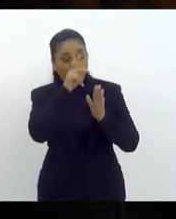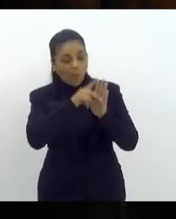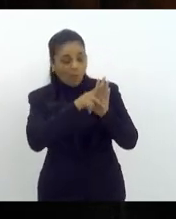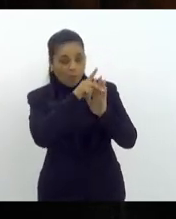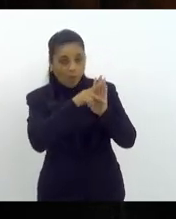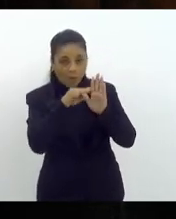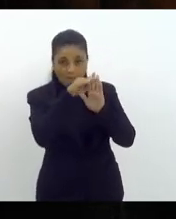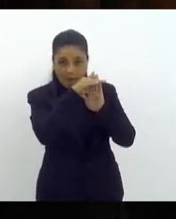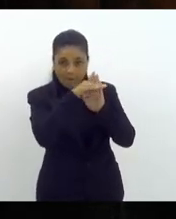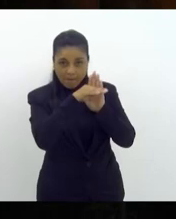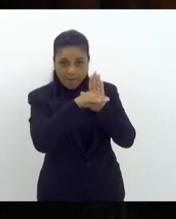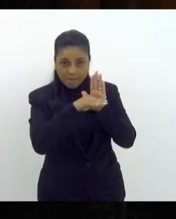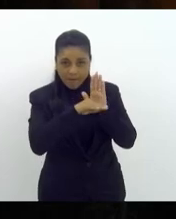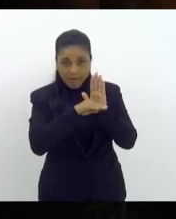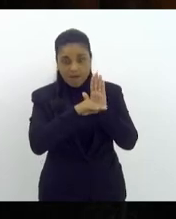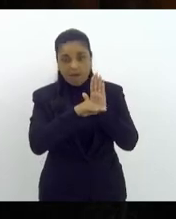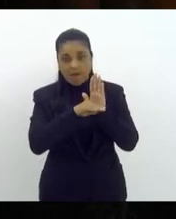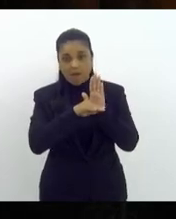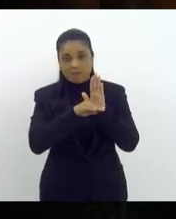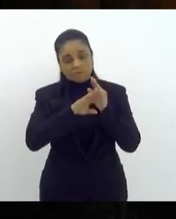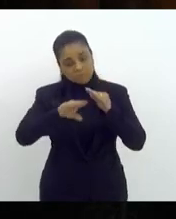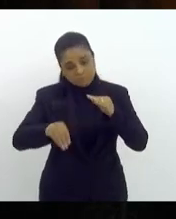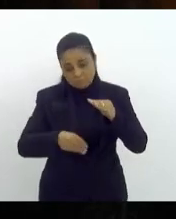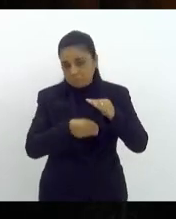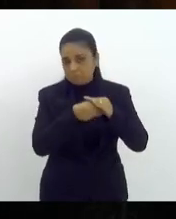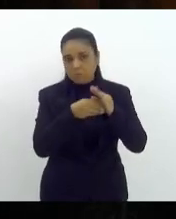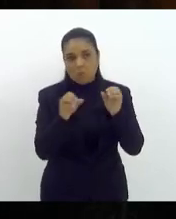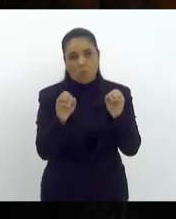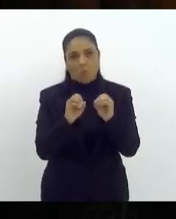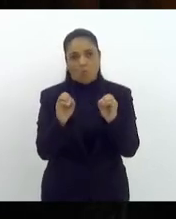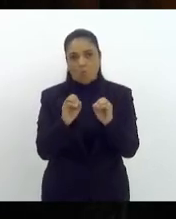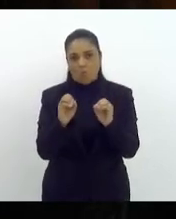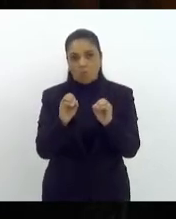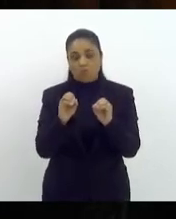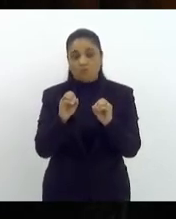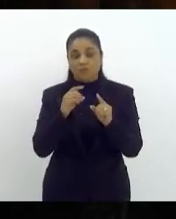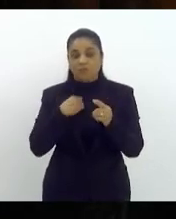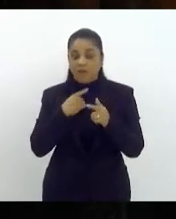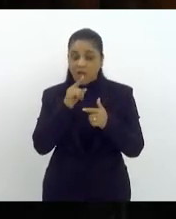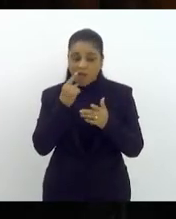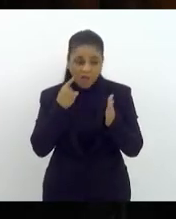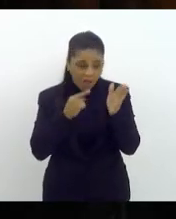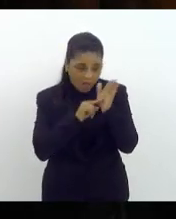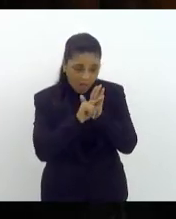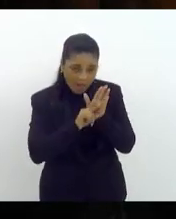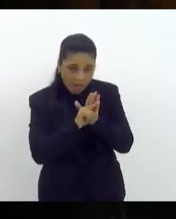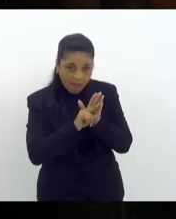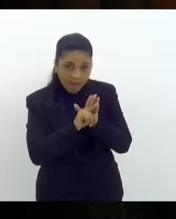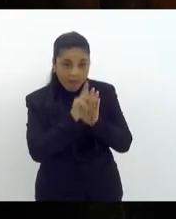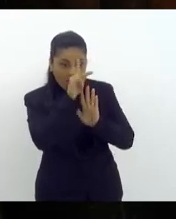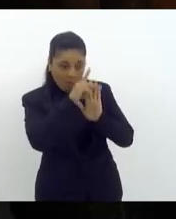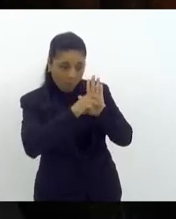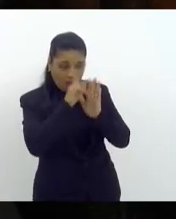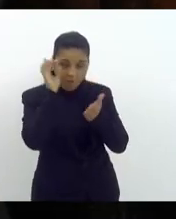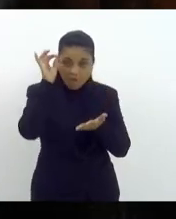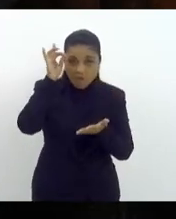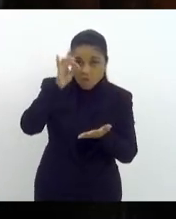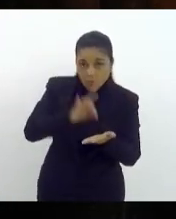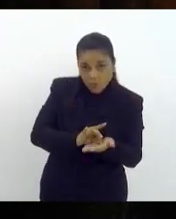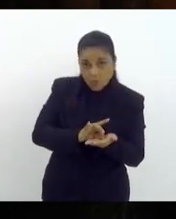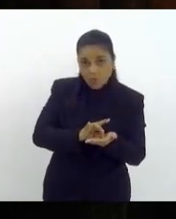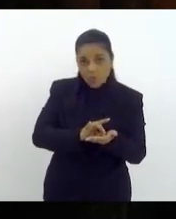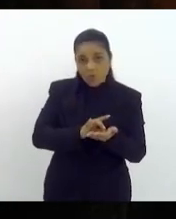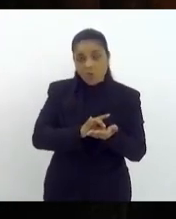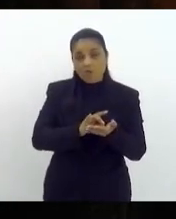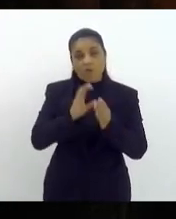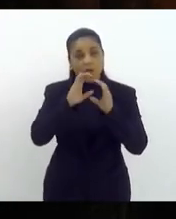a pauta sem receber emenda a de verificar que no projeto original que foi para